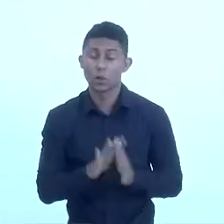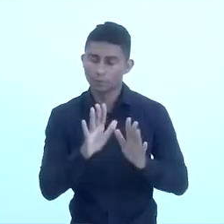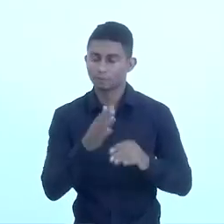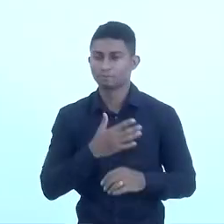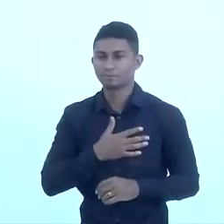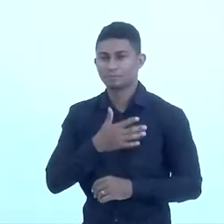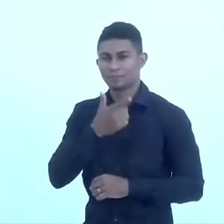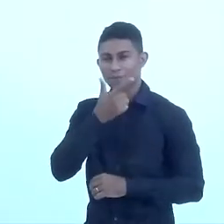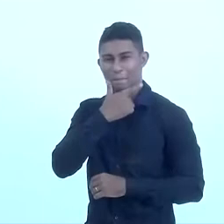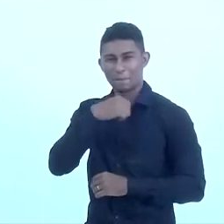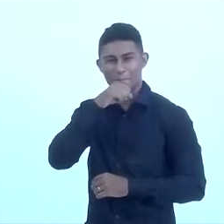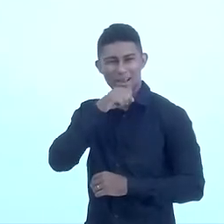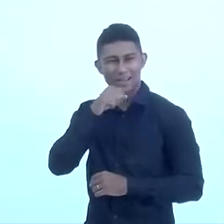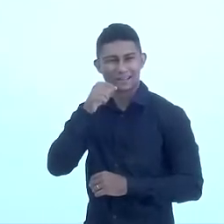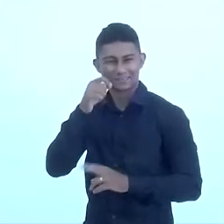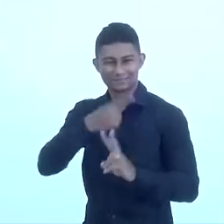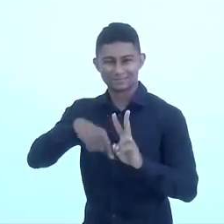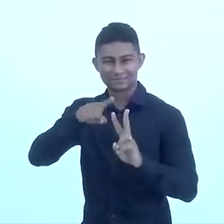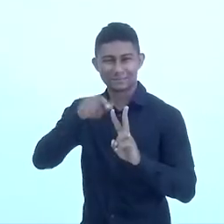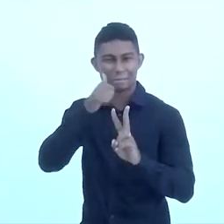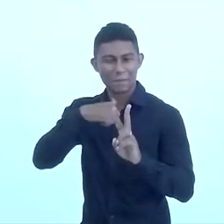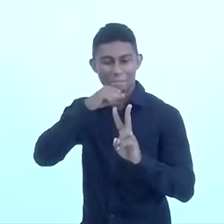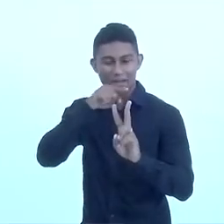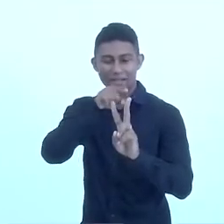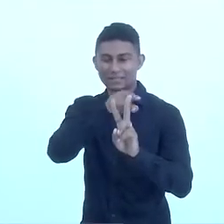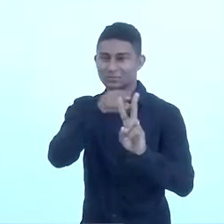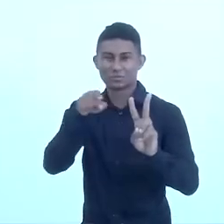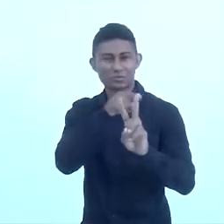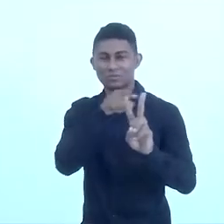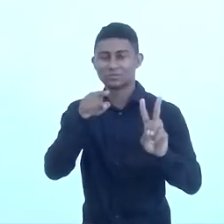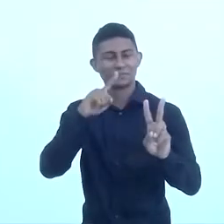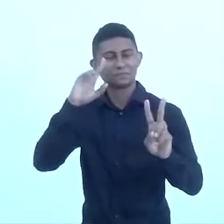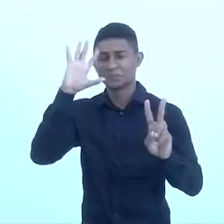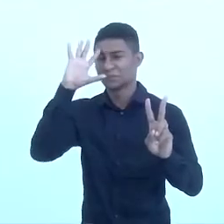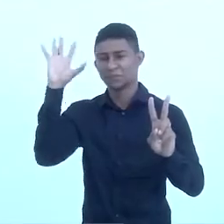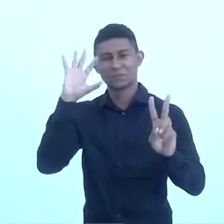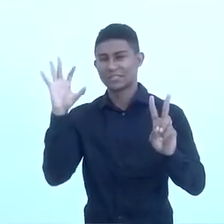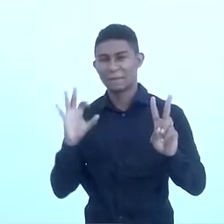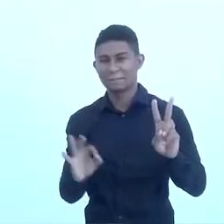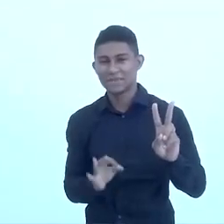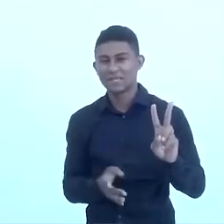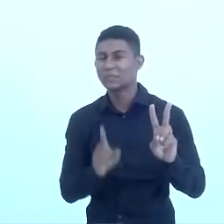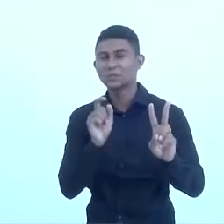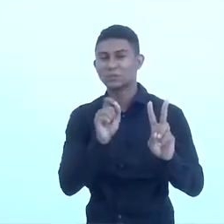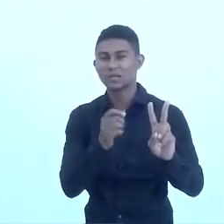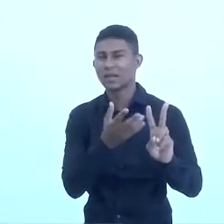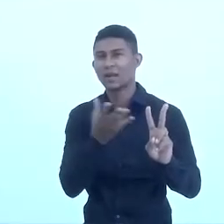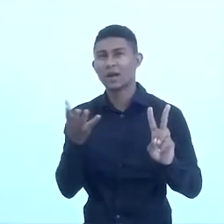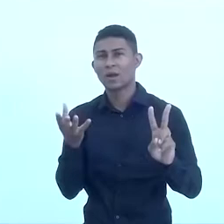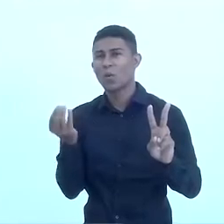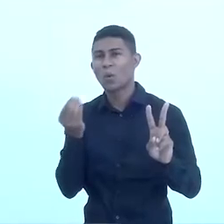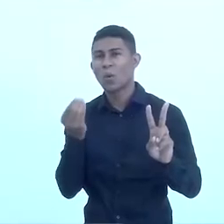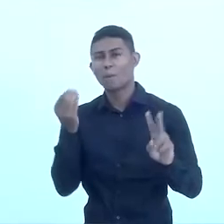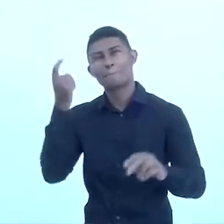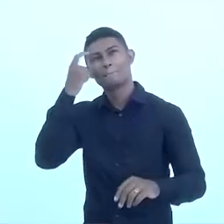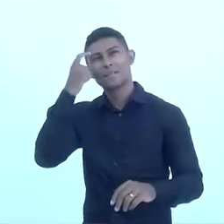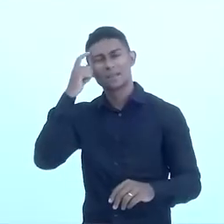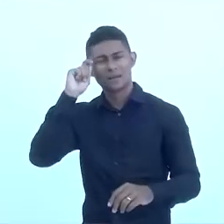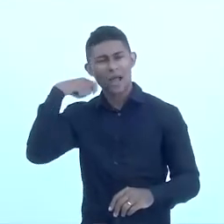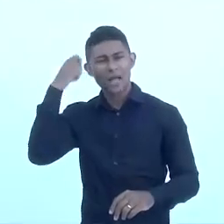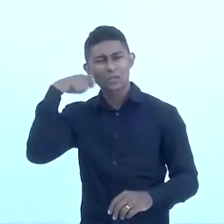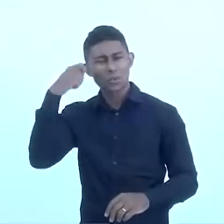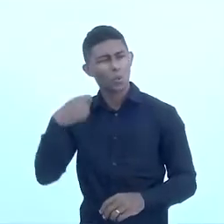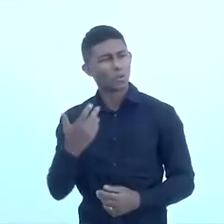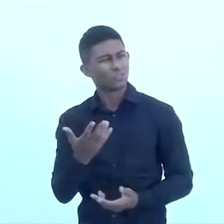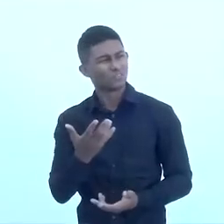Meus pais não tinham muita noção, vamos dizer assim, não foram contaminados pelo possível